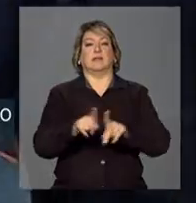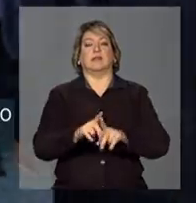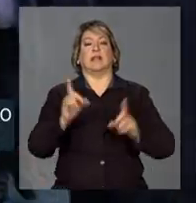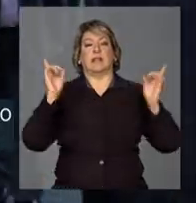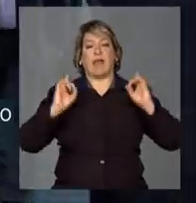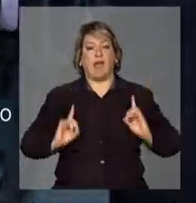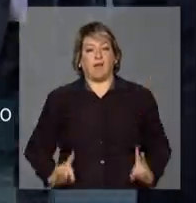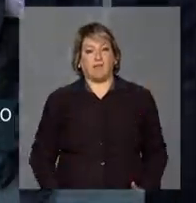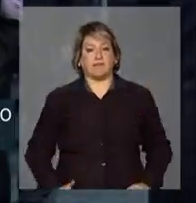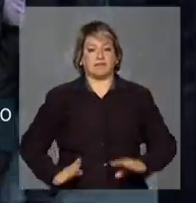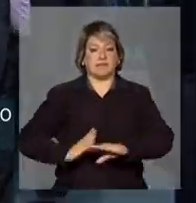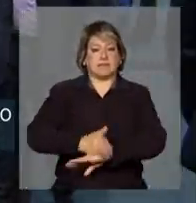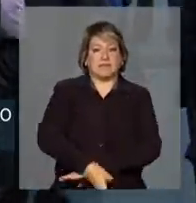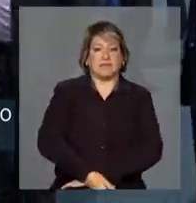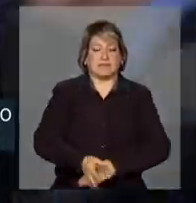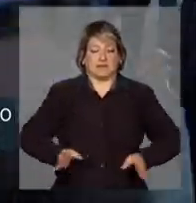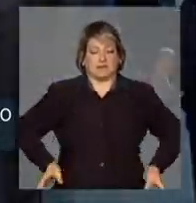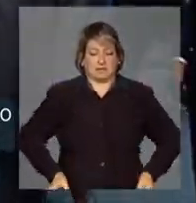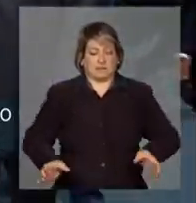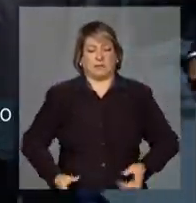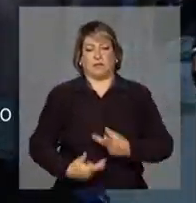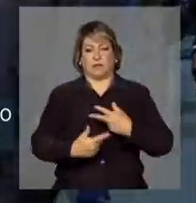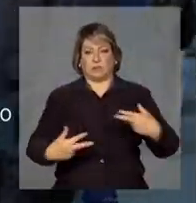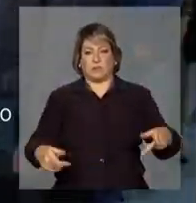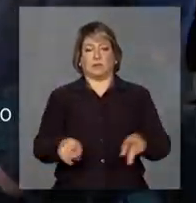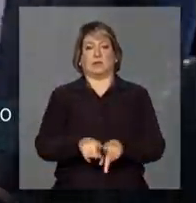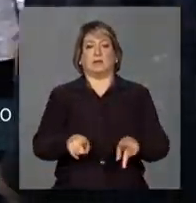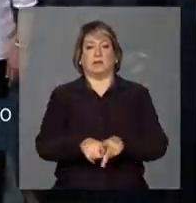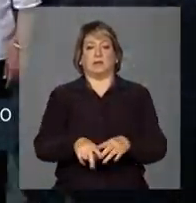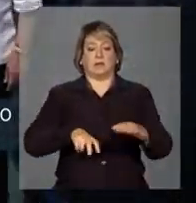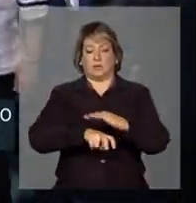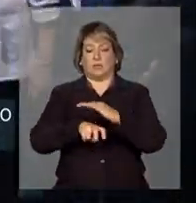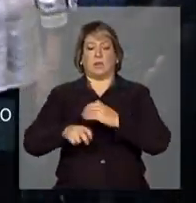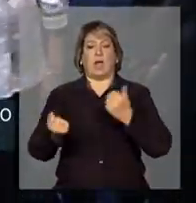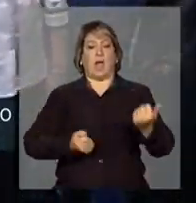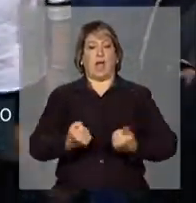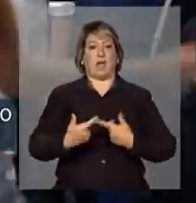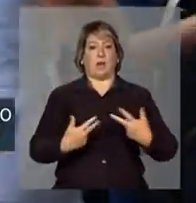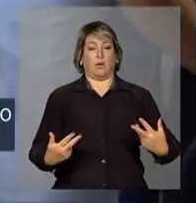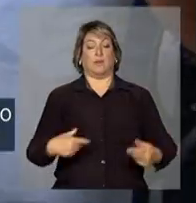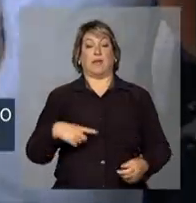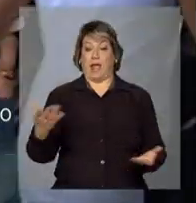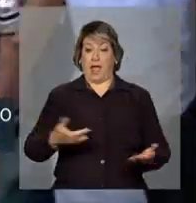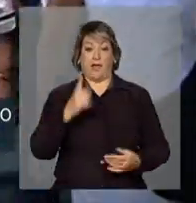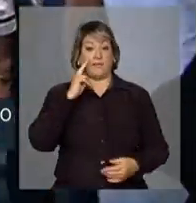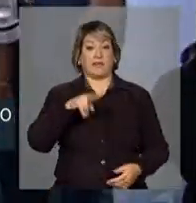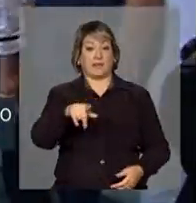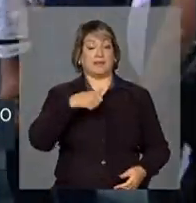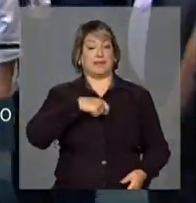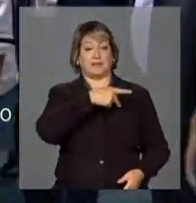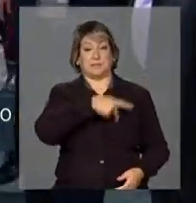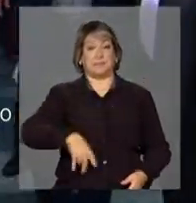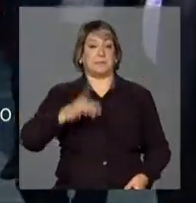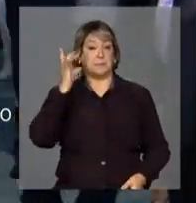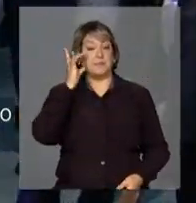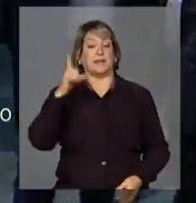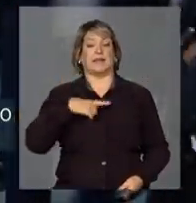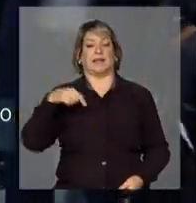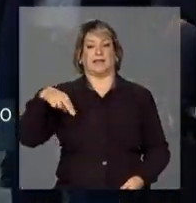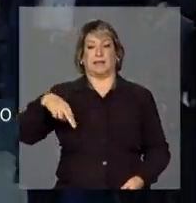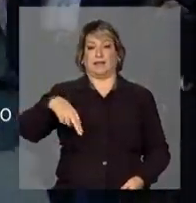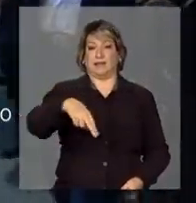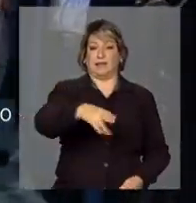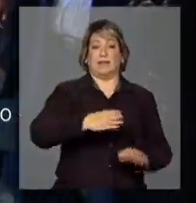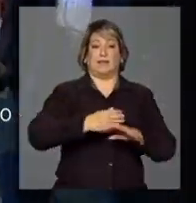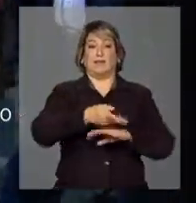acessibilidade, estacionamento mínimo de saída do público. Vemos aí a presidenta Dilma, ela está se dirigindo para